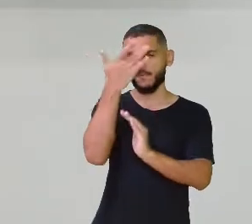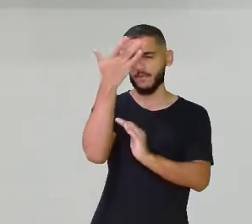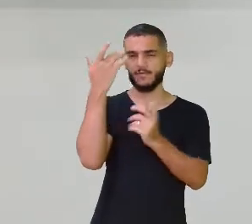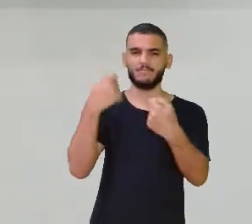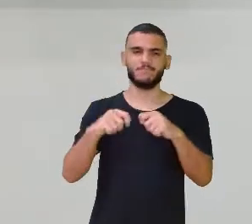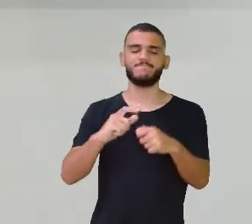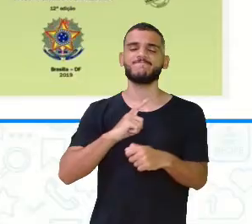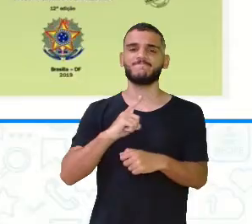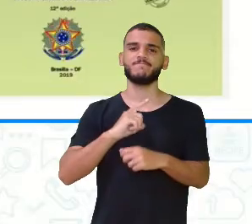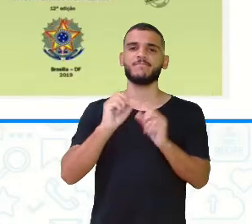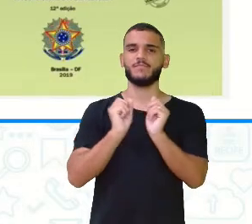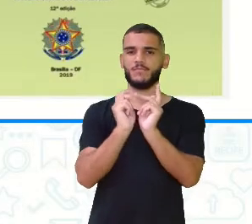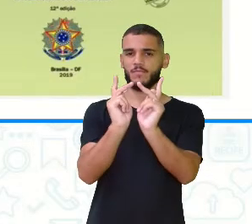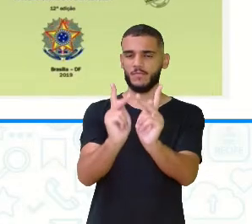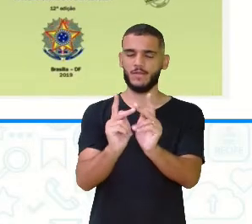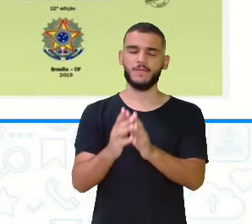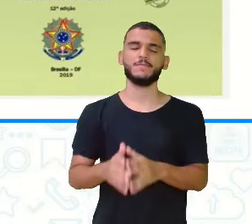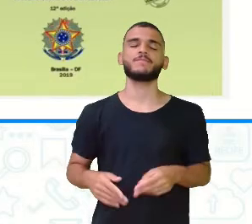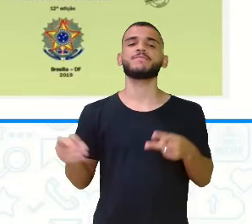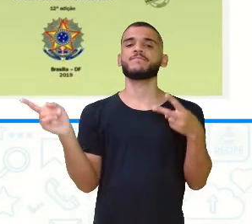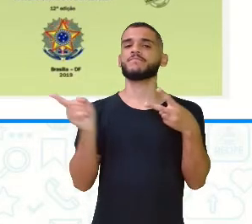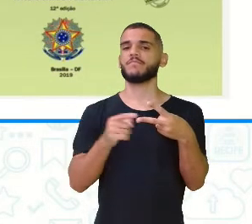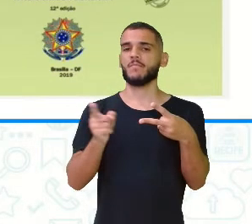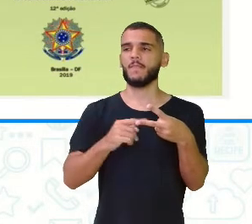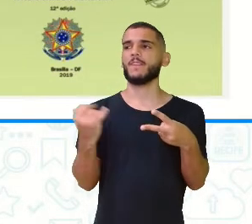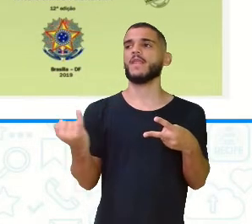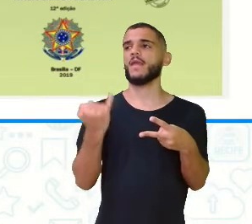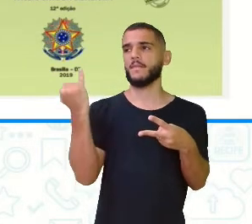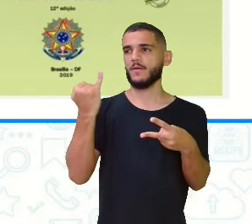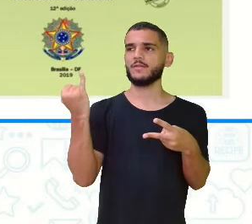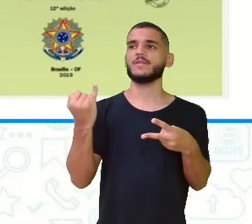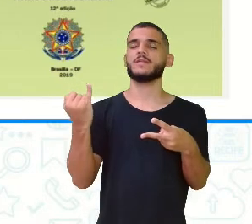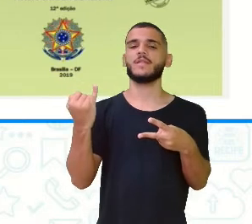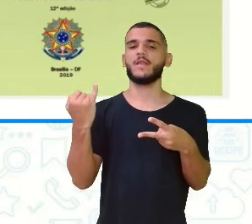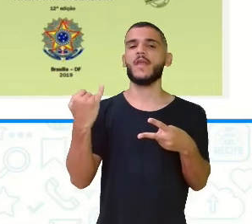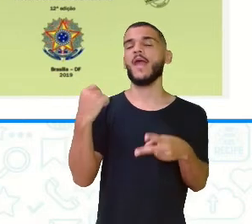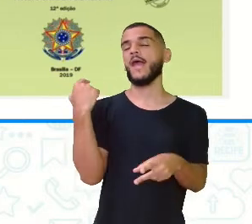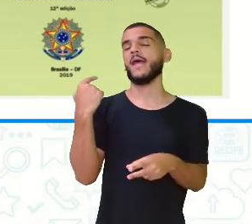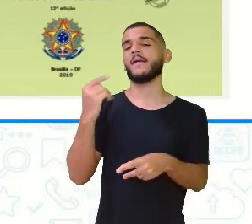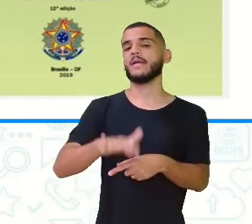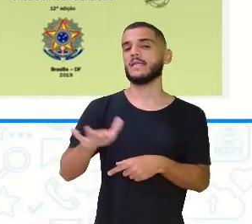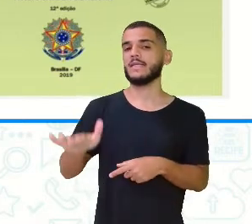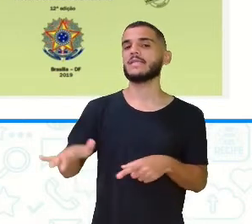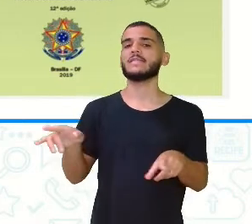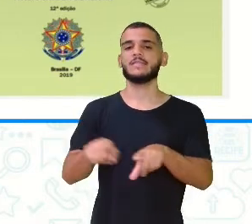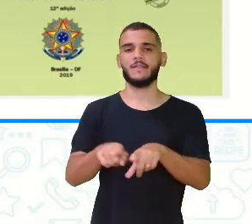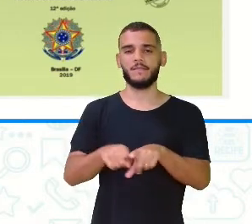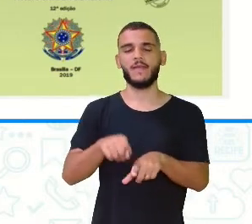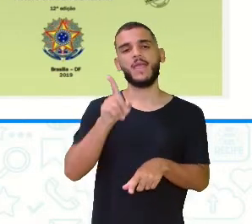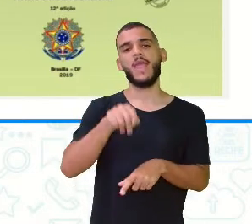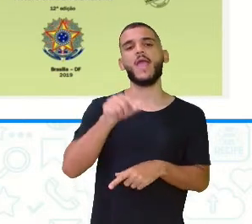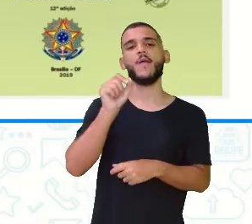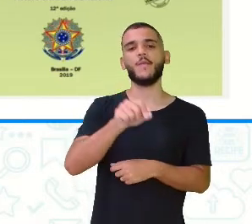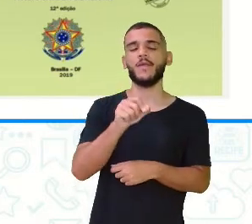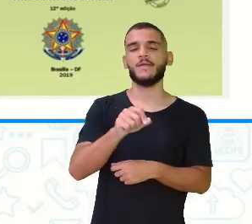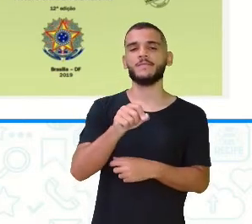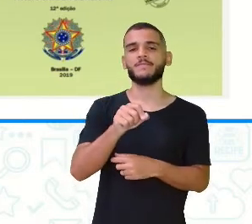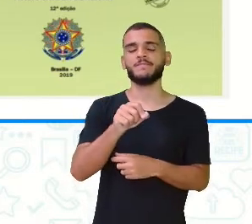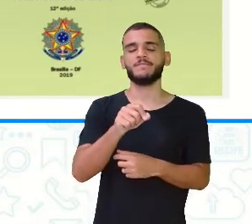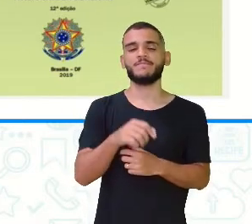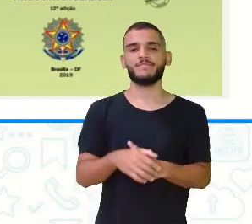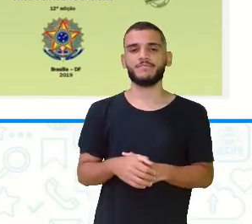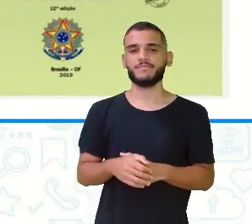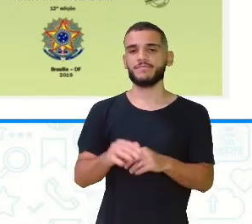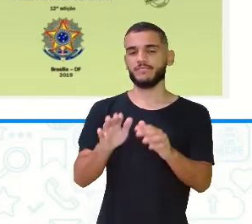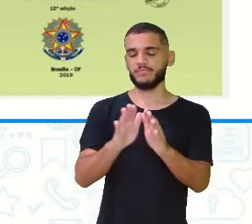ele. E o segundo aqui é muito importante, principalmente para vocês crianças. Por quê? É a caderneta da criança, que é um